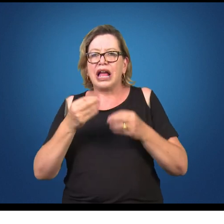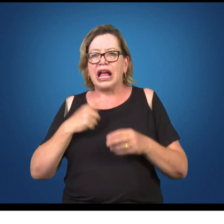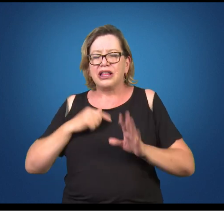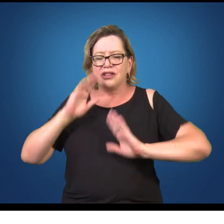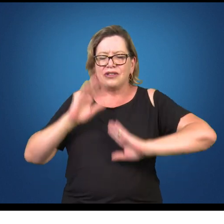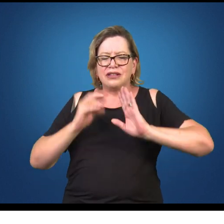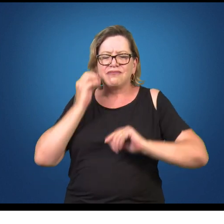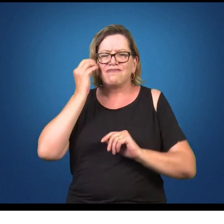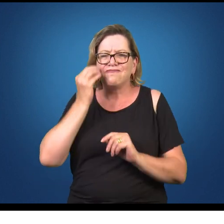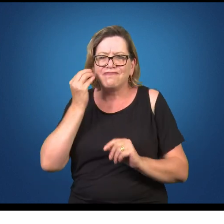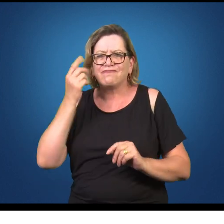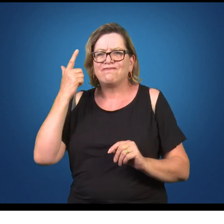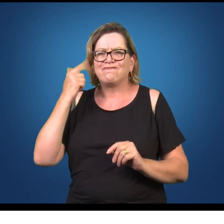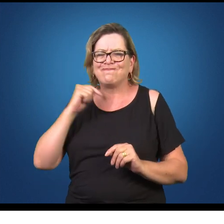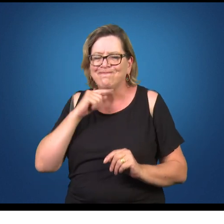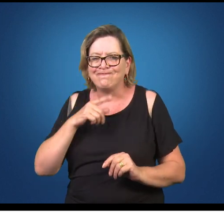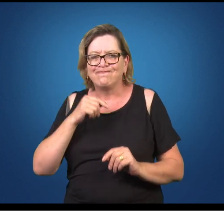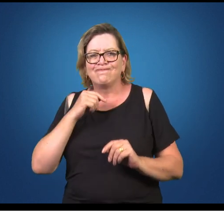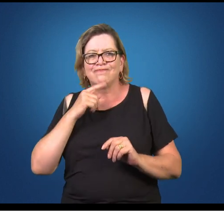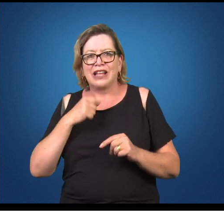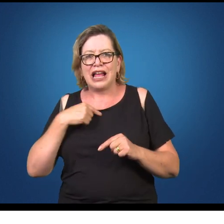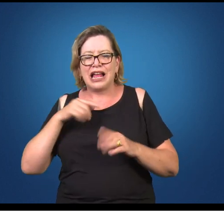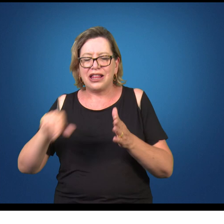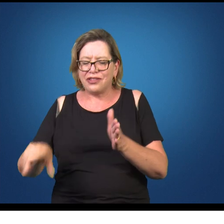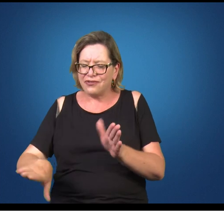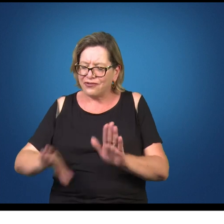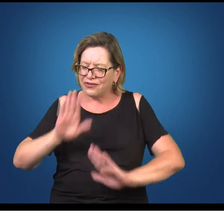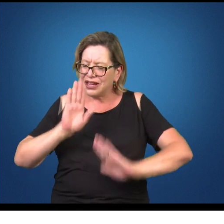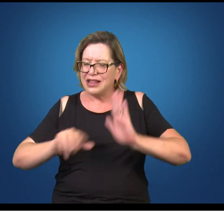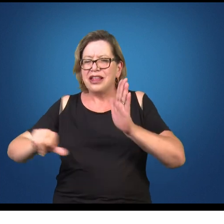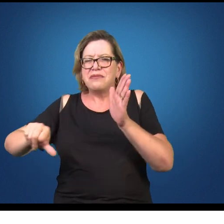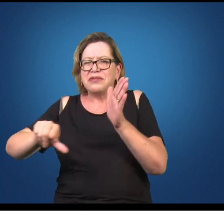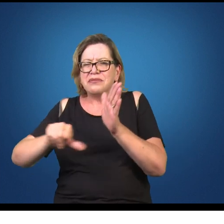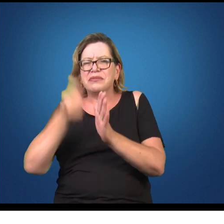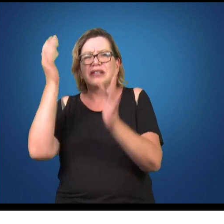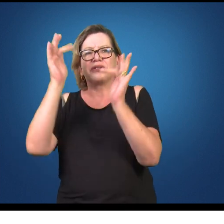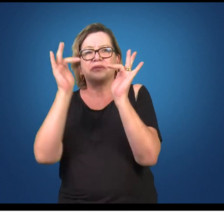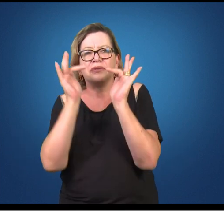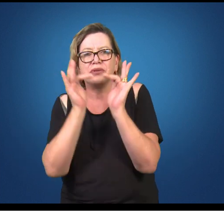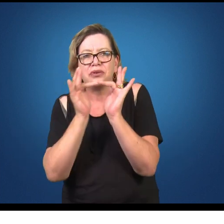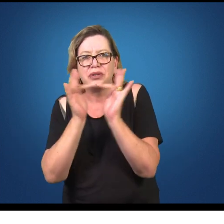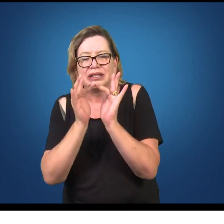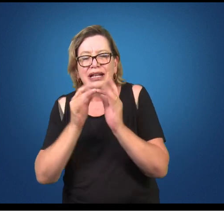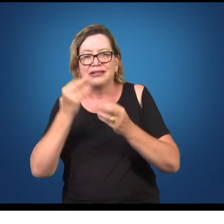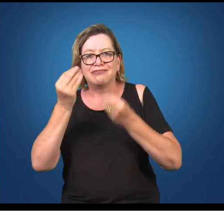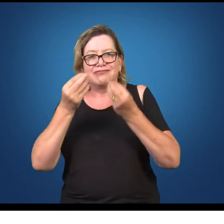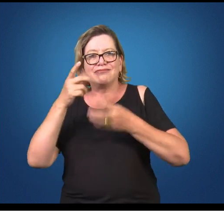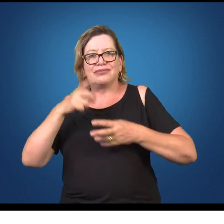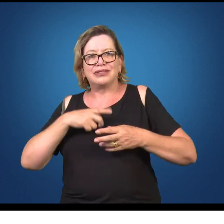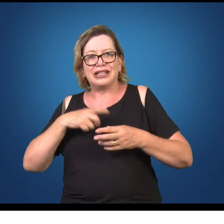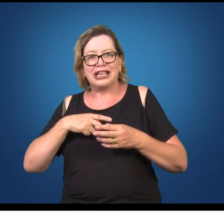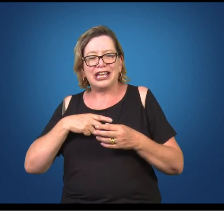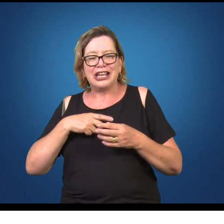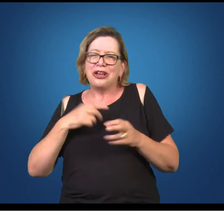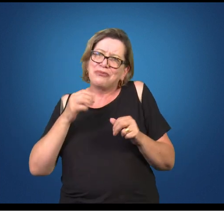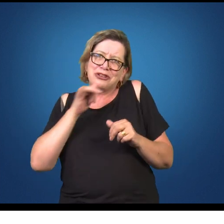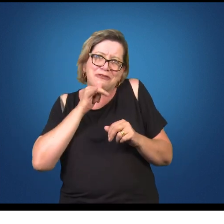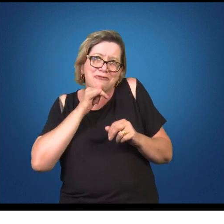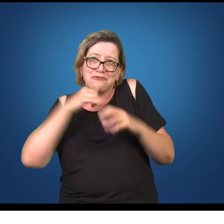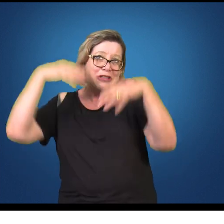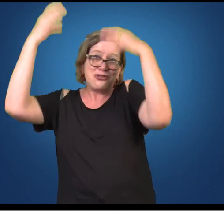vou lá entrar em contato pela primeira vez... Desde que eu entro em contato pela primeira vez com um banho de chuva ou